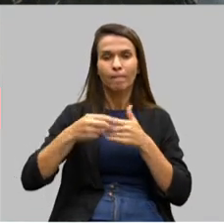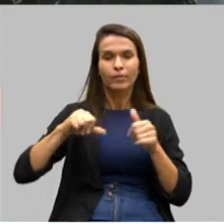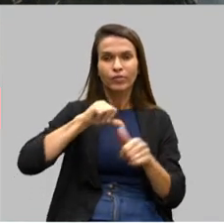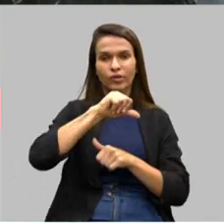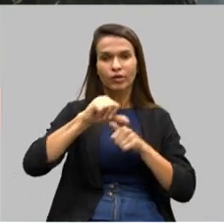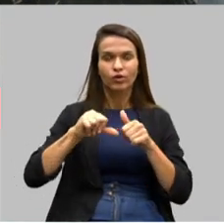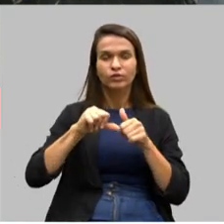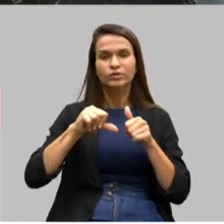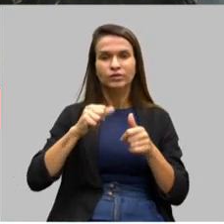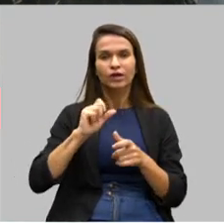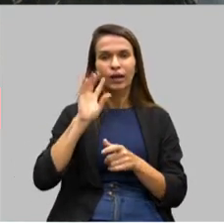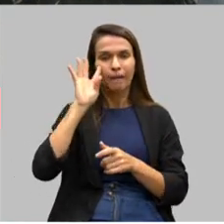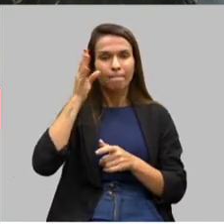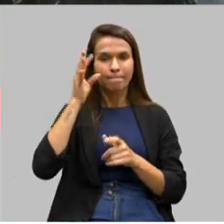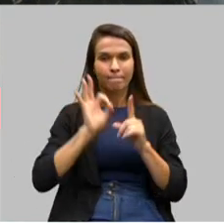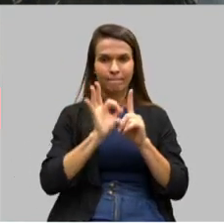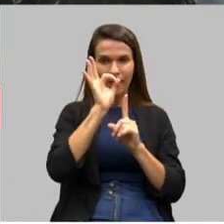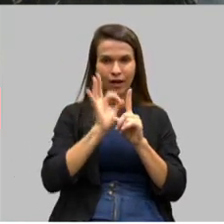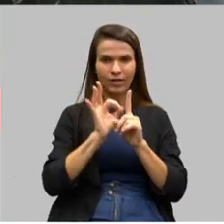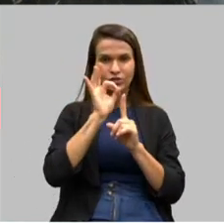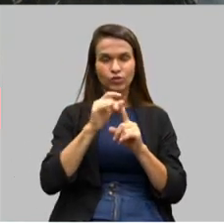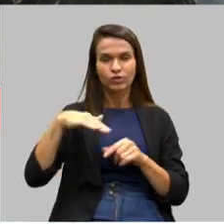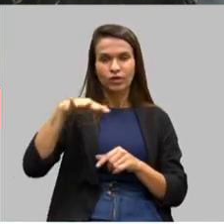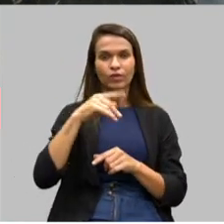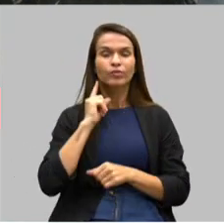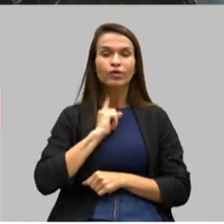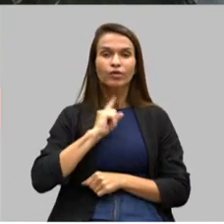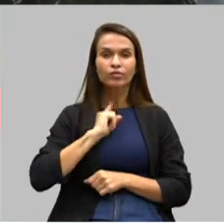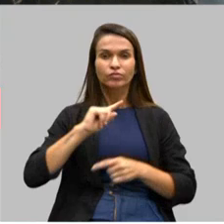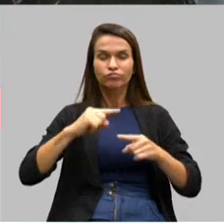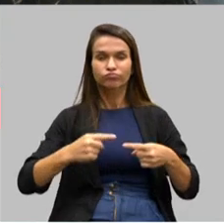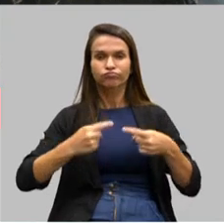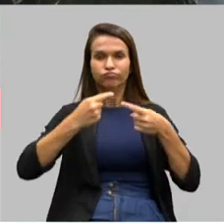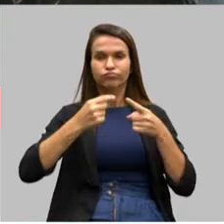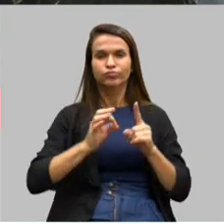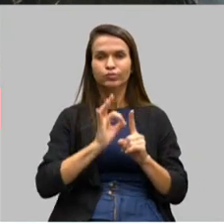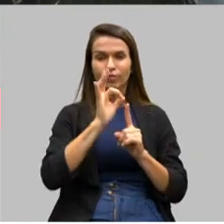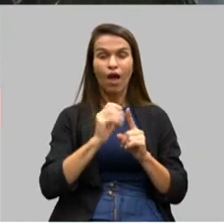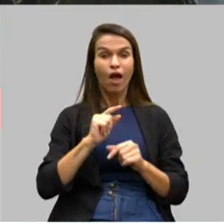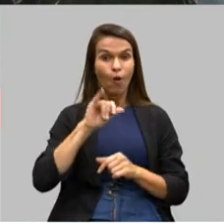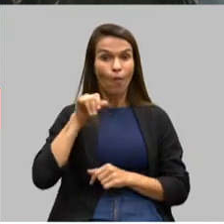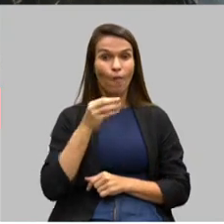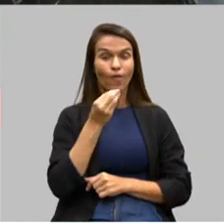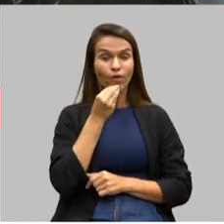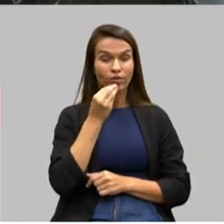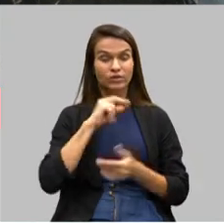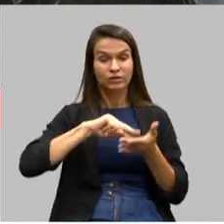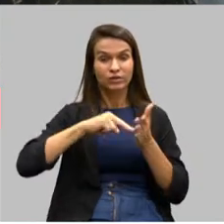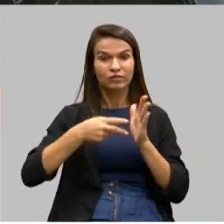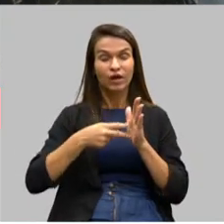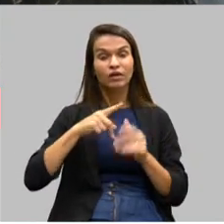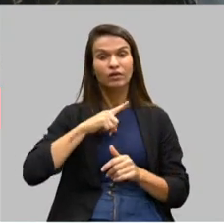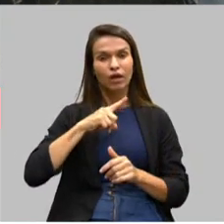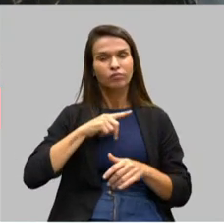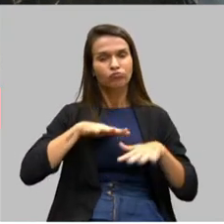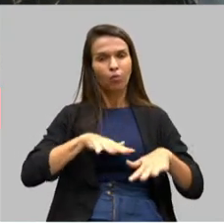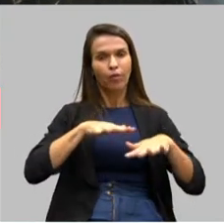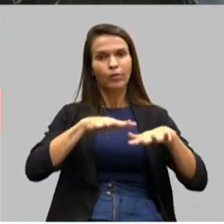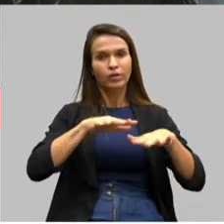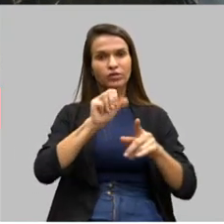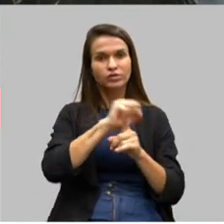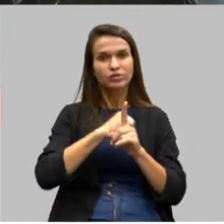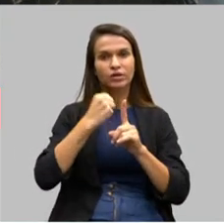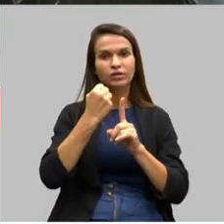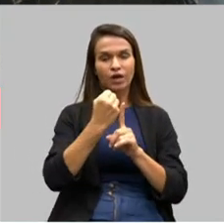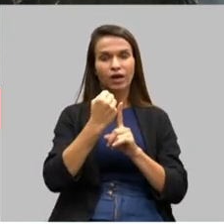no território mineiro. Enfrentar a mudança do clima é uma oportunidade, pois significa mobilizar a sociedade